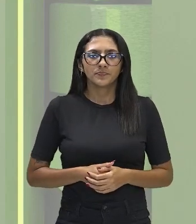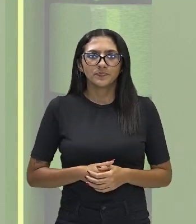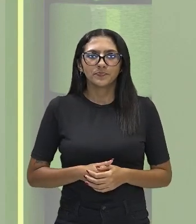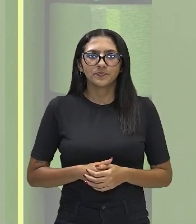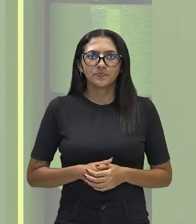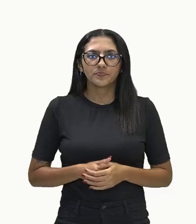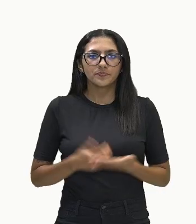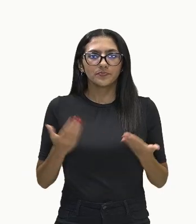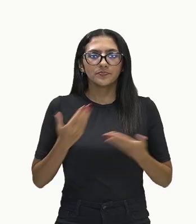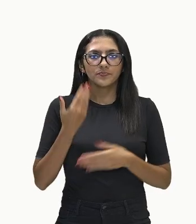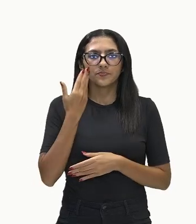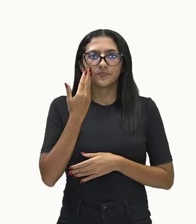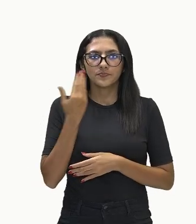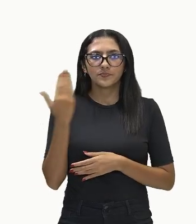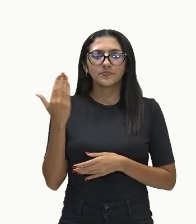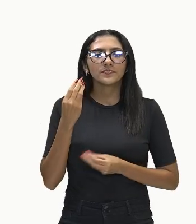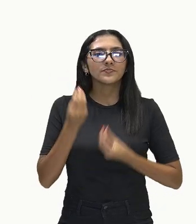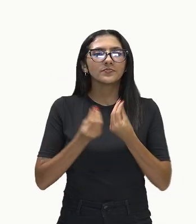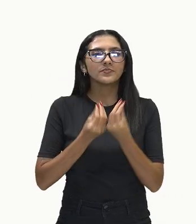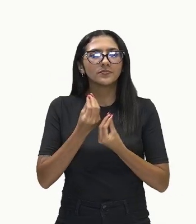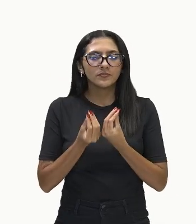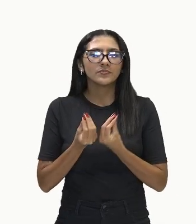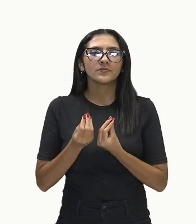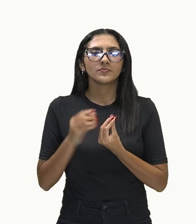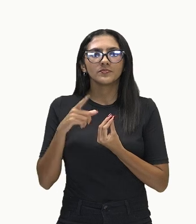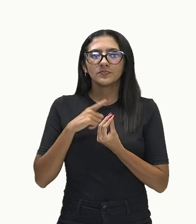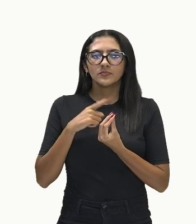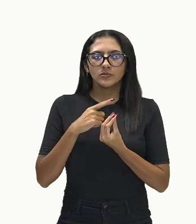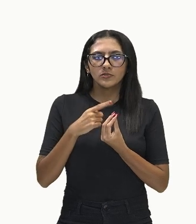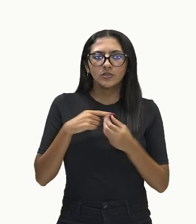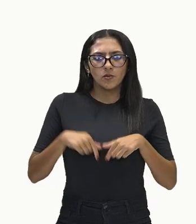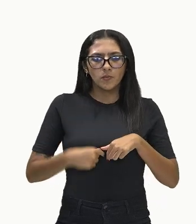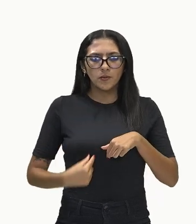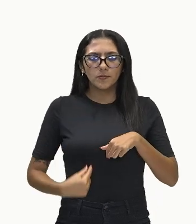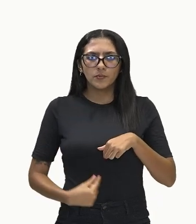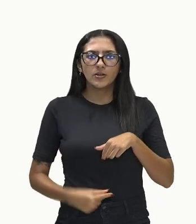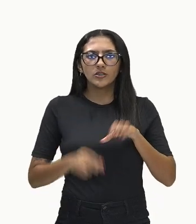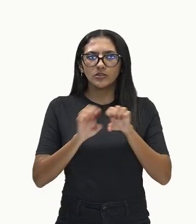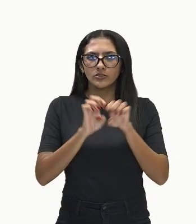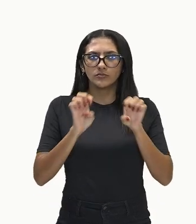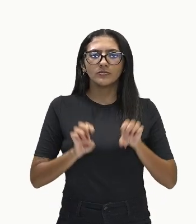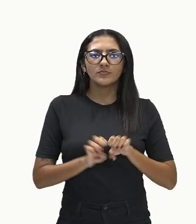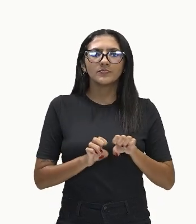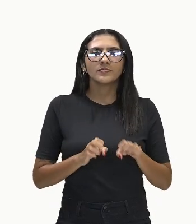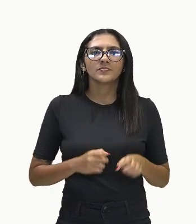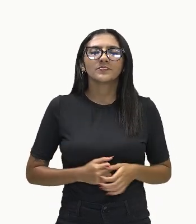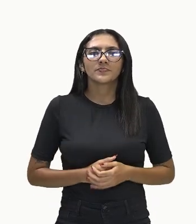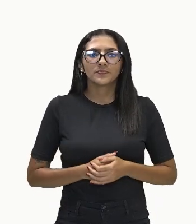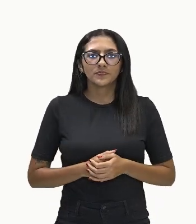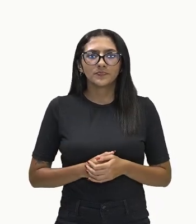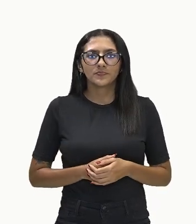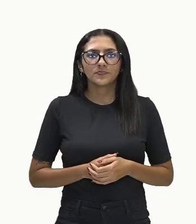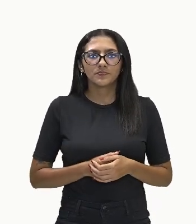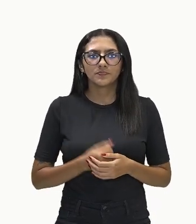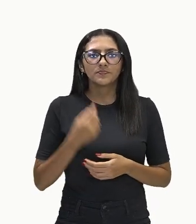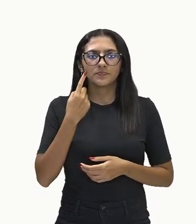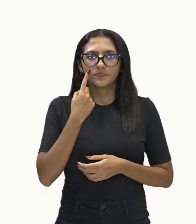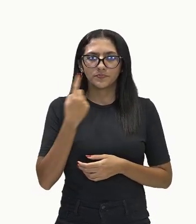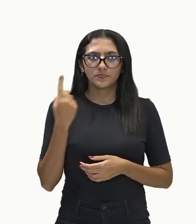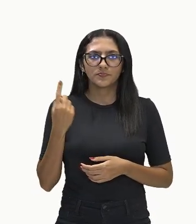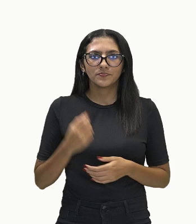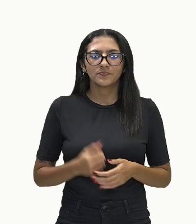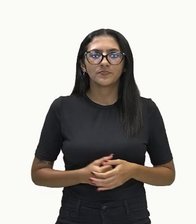olhar a anatomia do nosso intestino grosso. Então, nós vamos ter